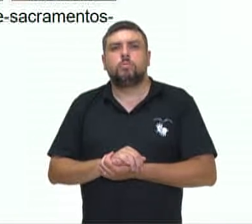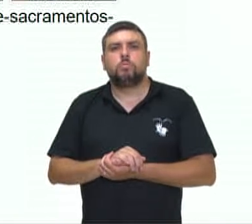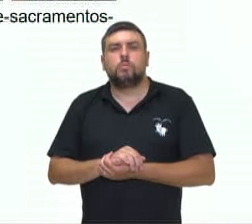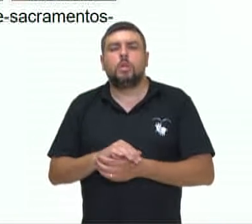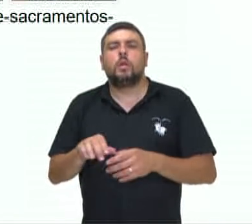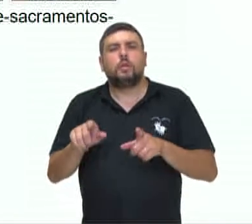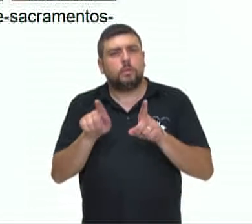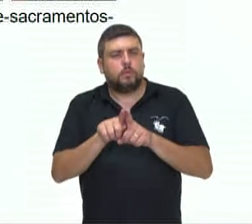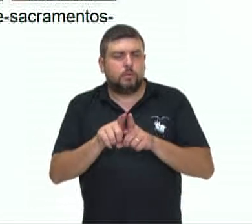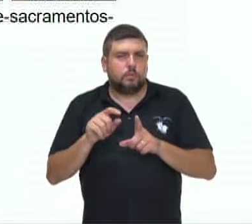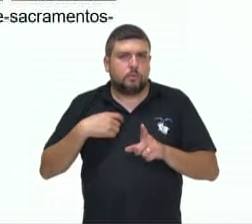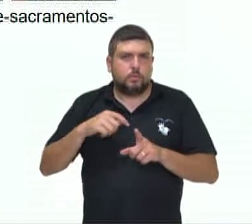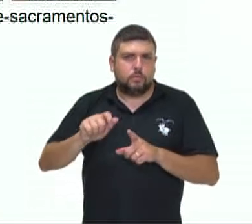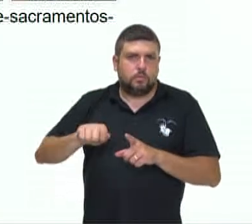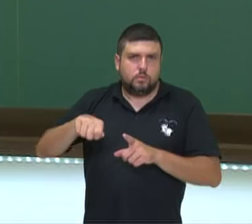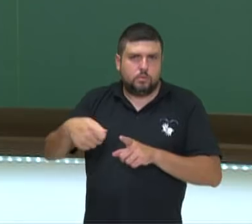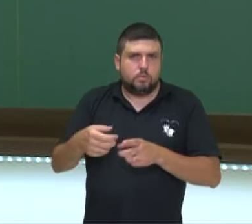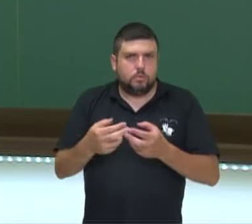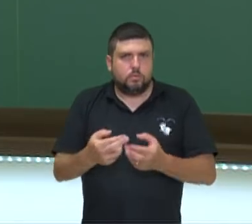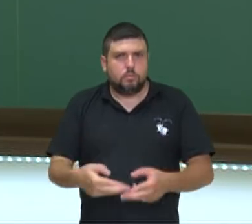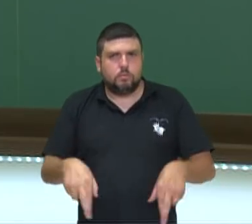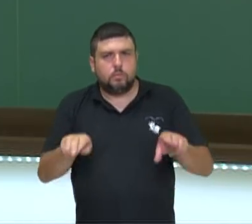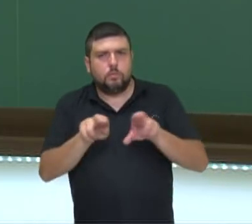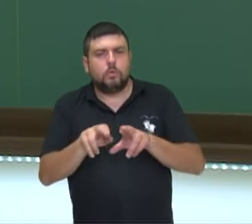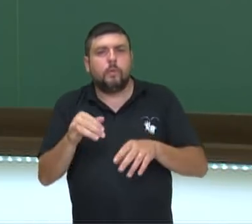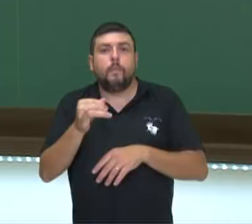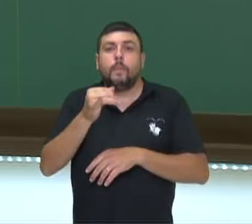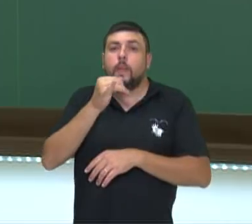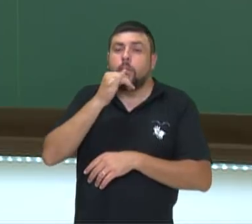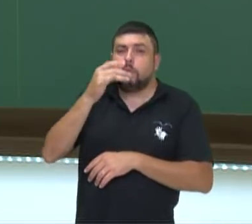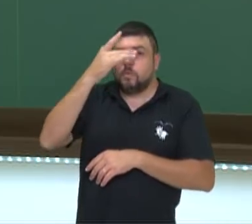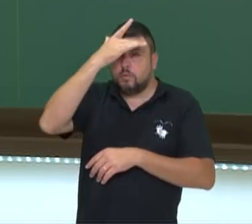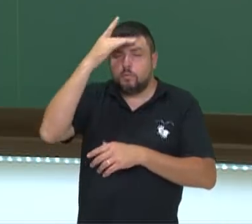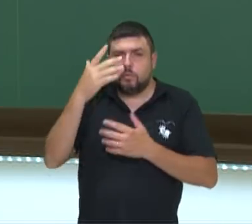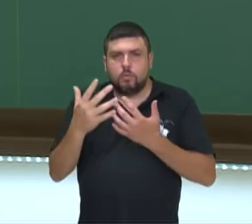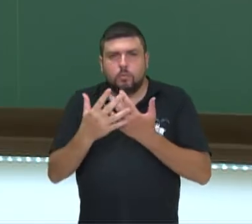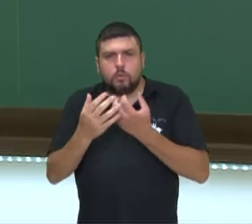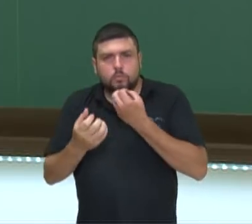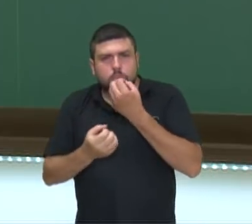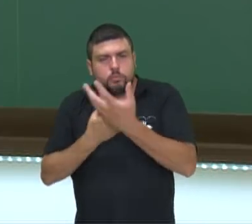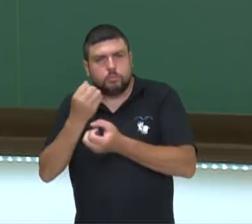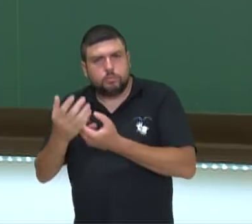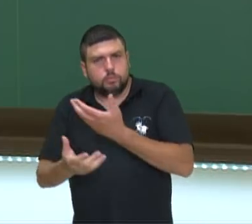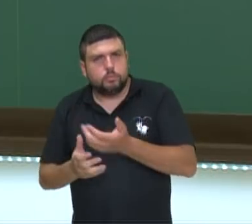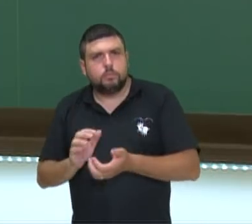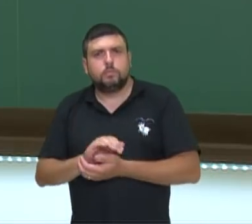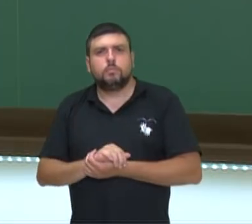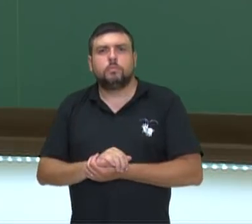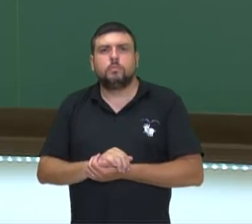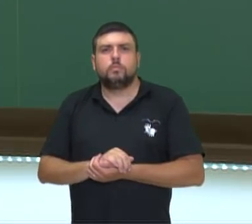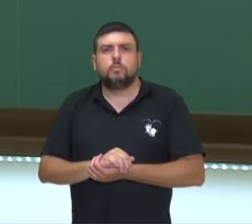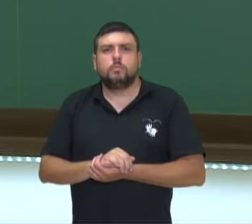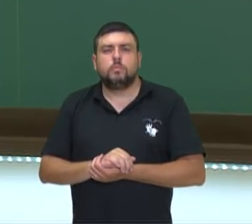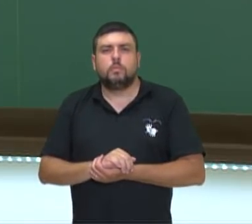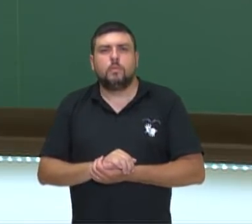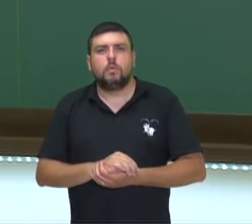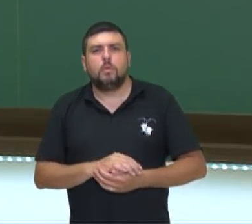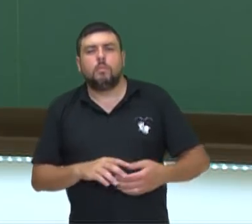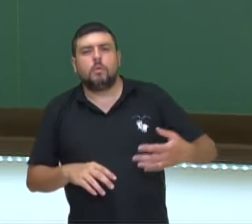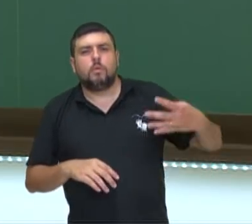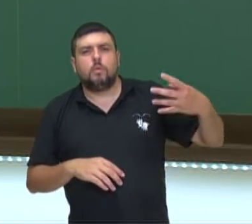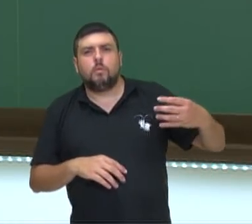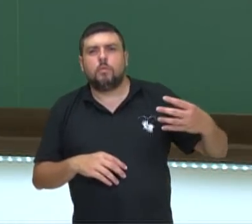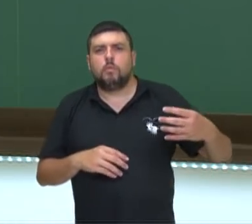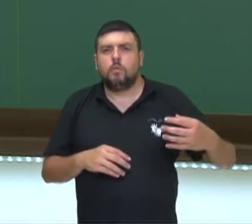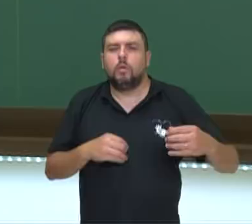de quando a pessoa vai se confessar, a reconciliação. Eucaristia, quando toma a hóstia,